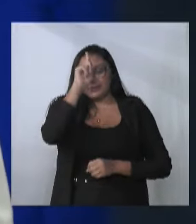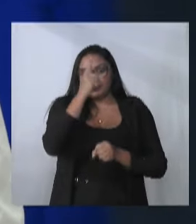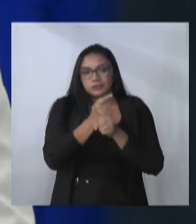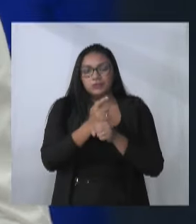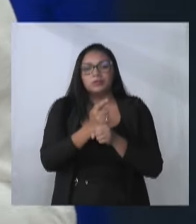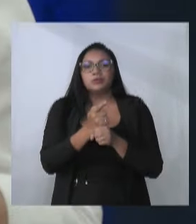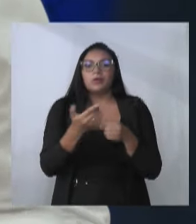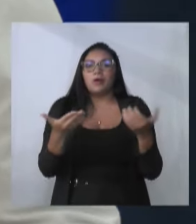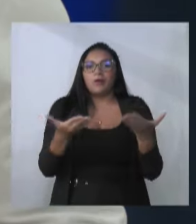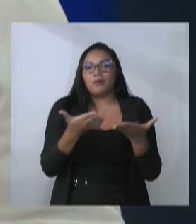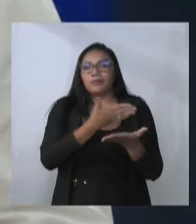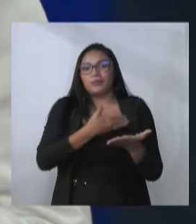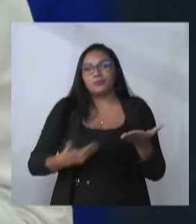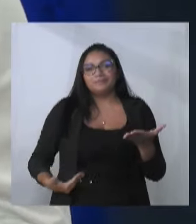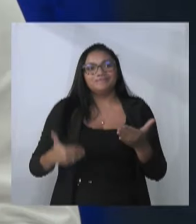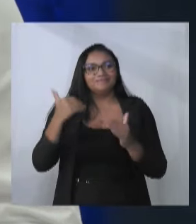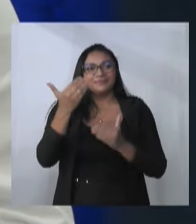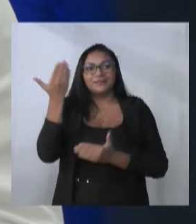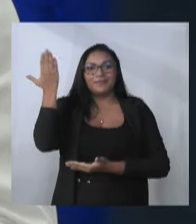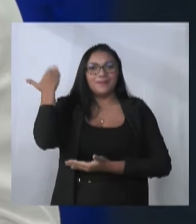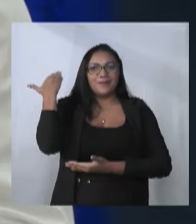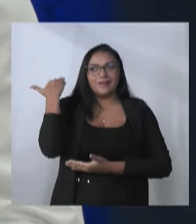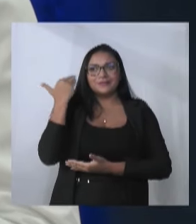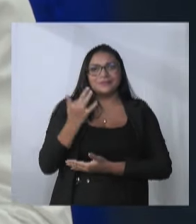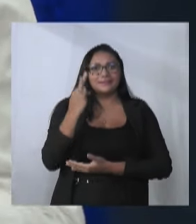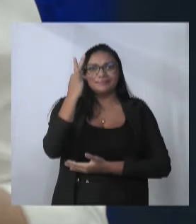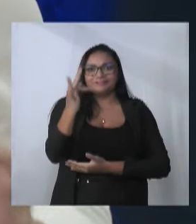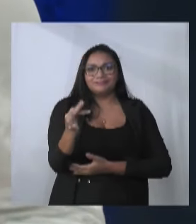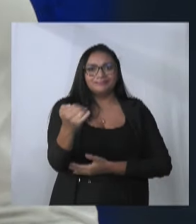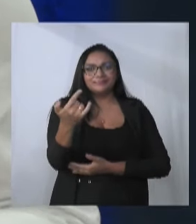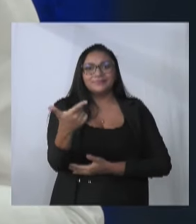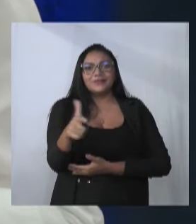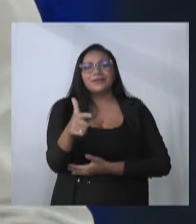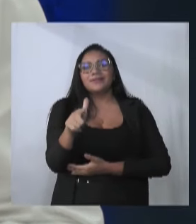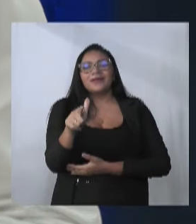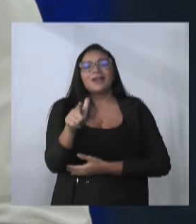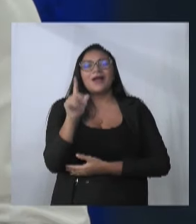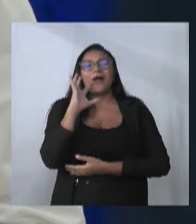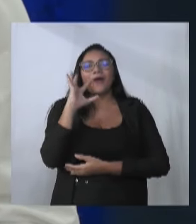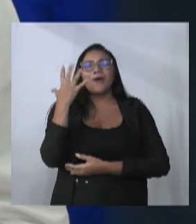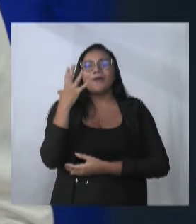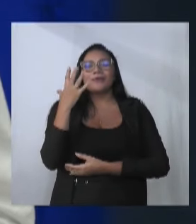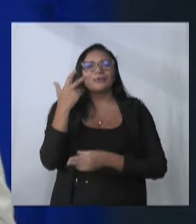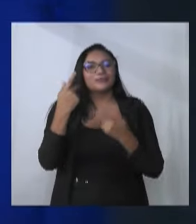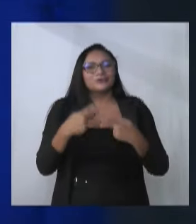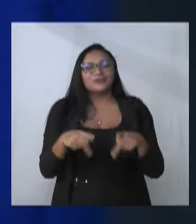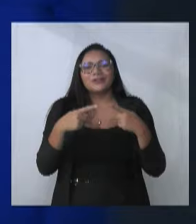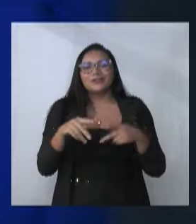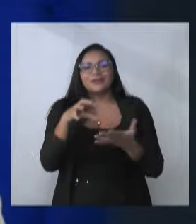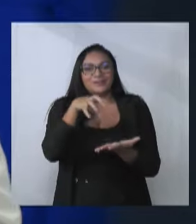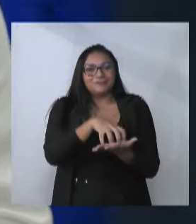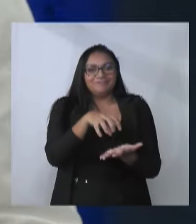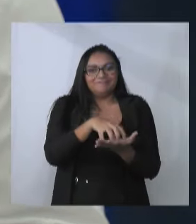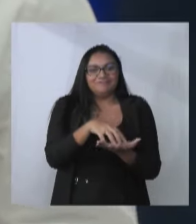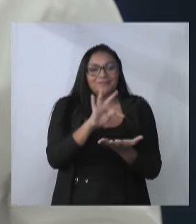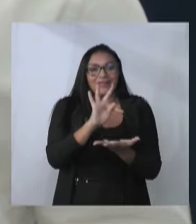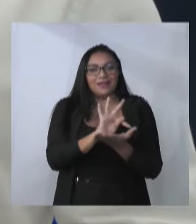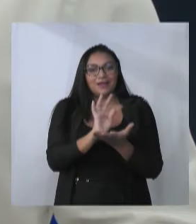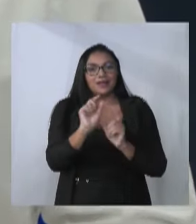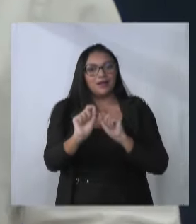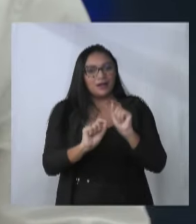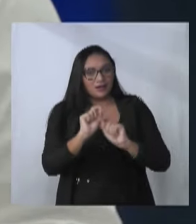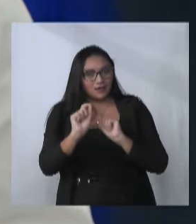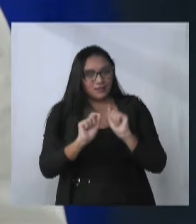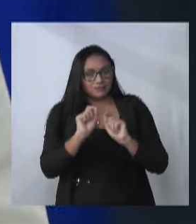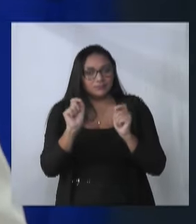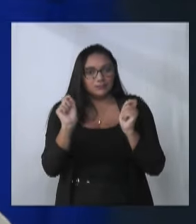a atual gestão, nem as gestões anteriores, como você falou, deram um jeito nos problemas do centro de Teresina. E o que pode ser feito?